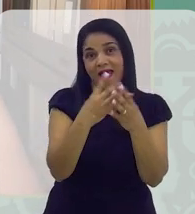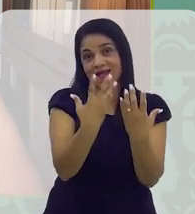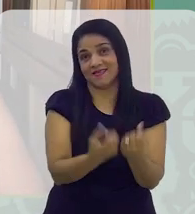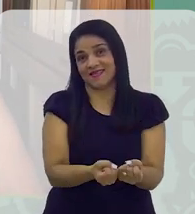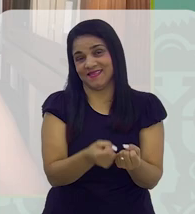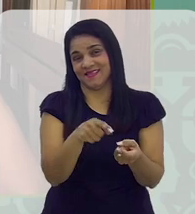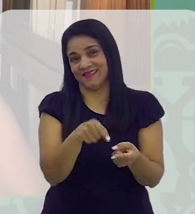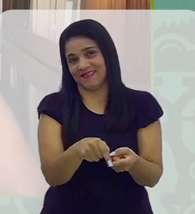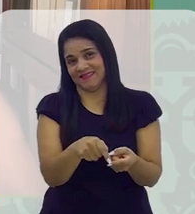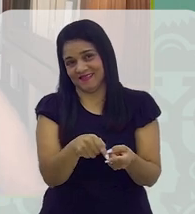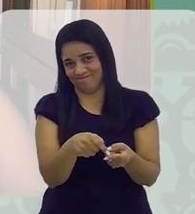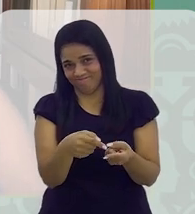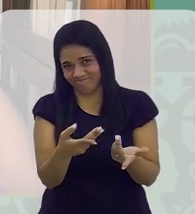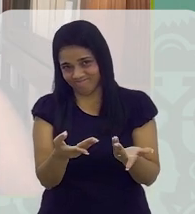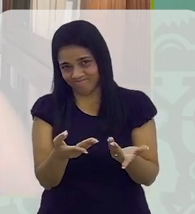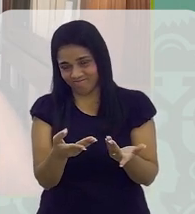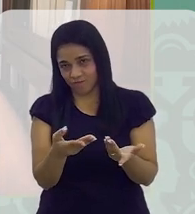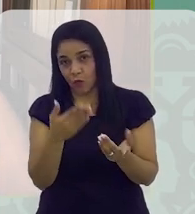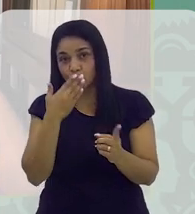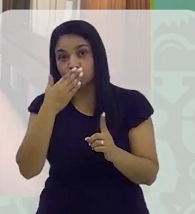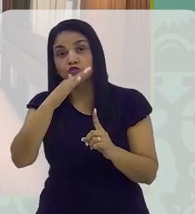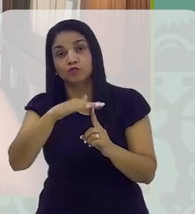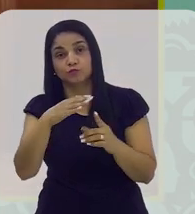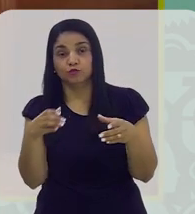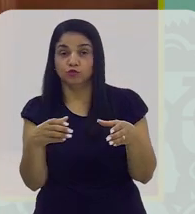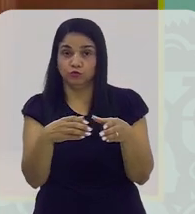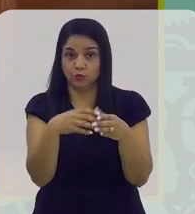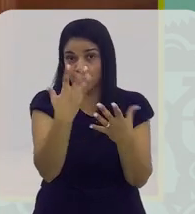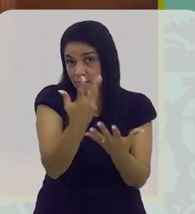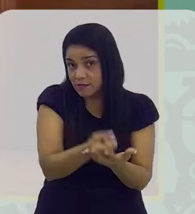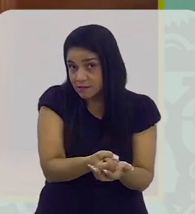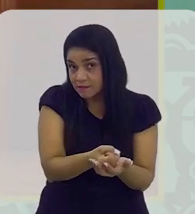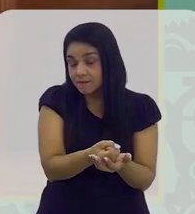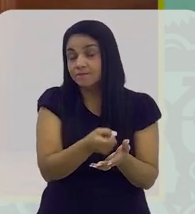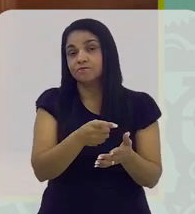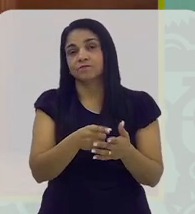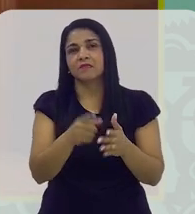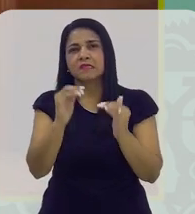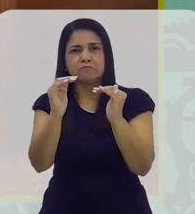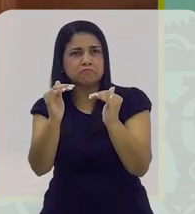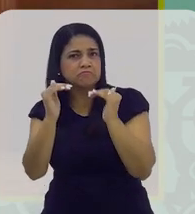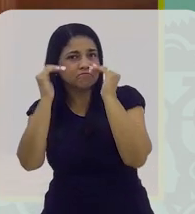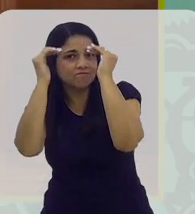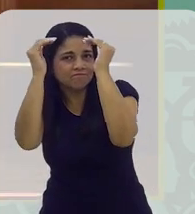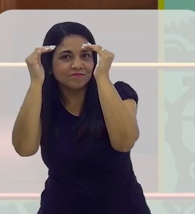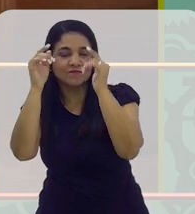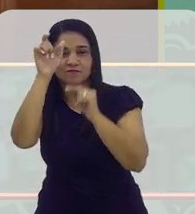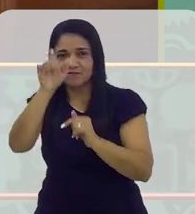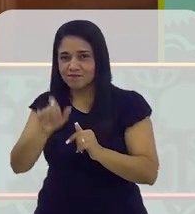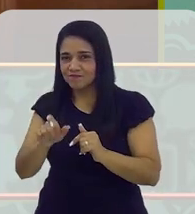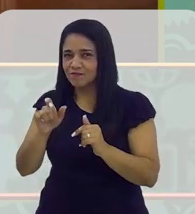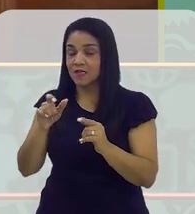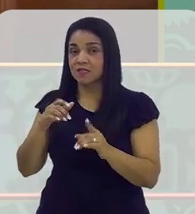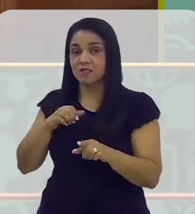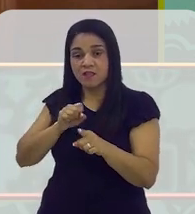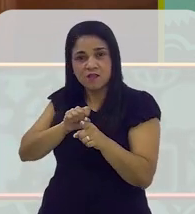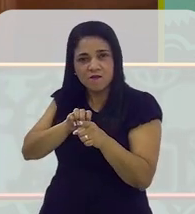ser aceito somente nesse tipo de grupo. Quando a gente tem celebridades ou